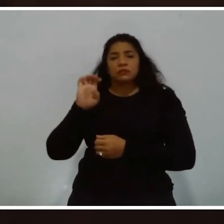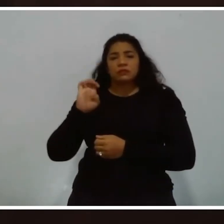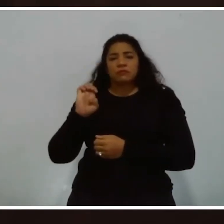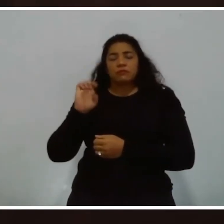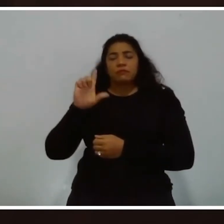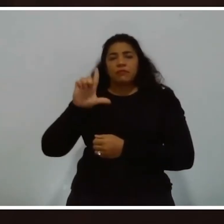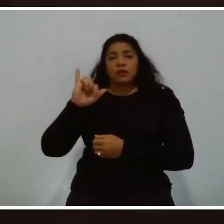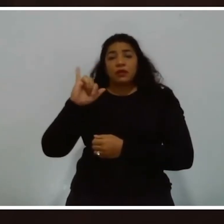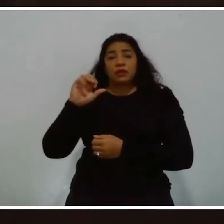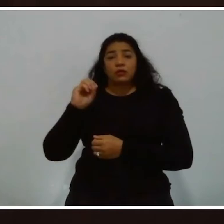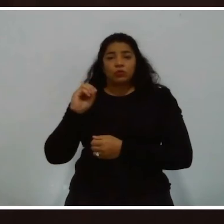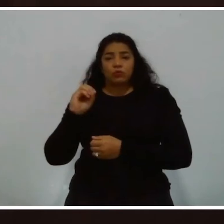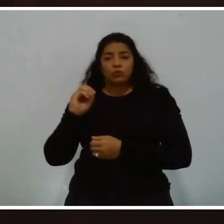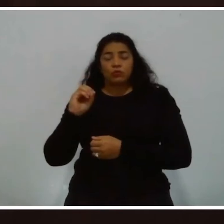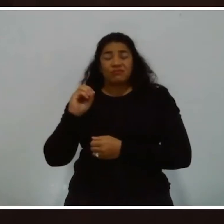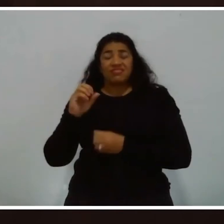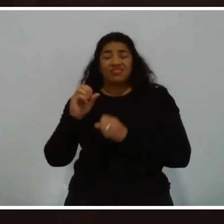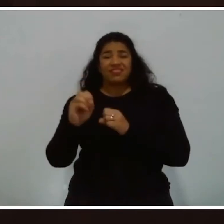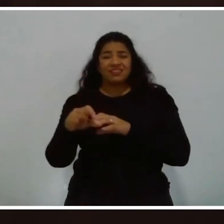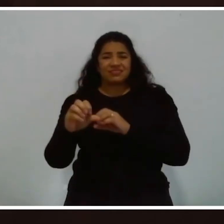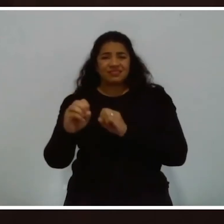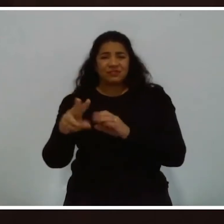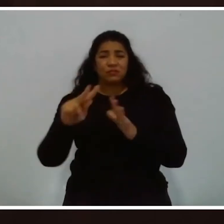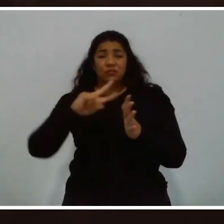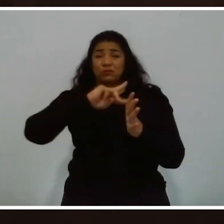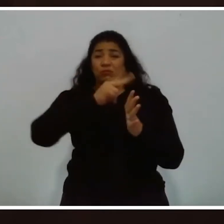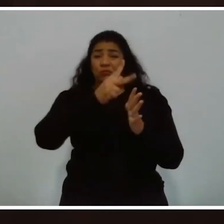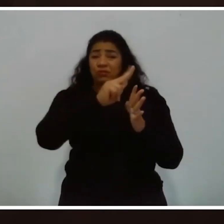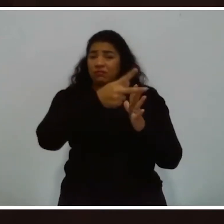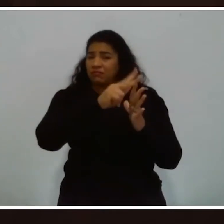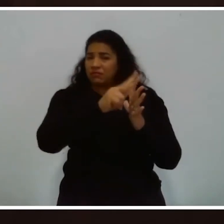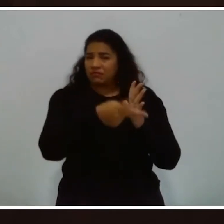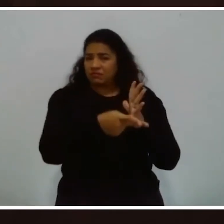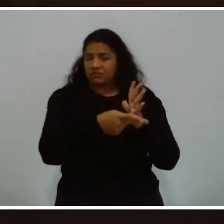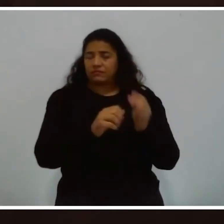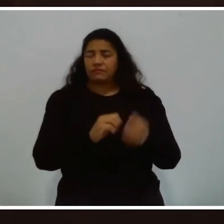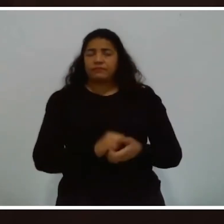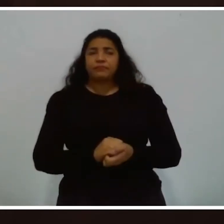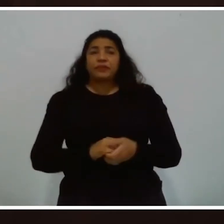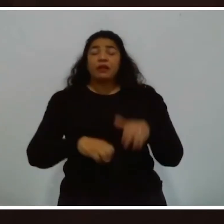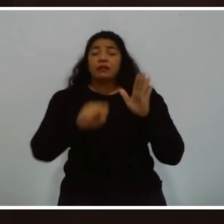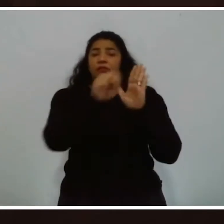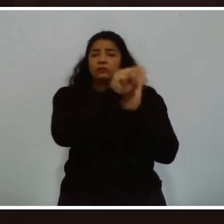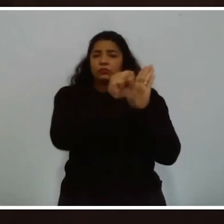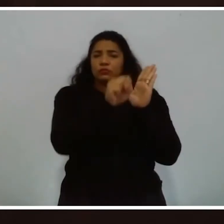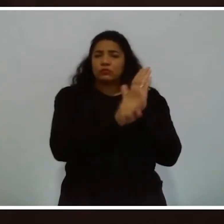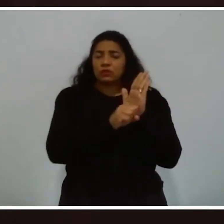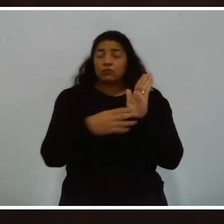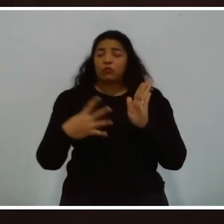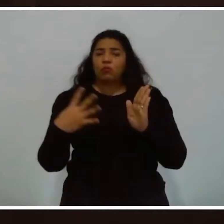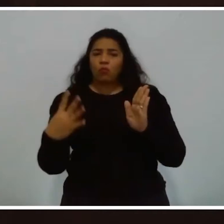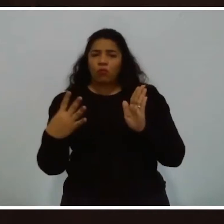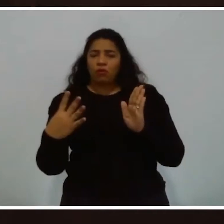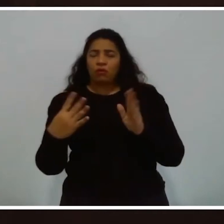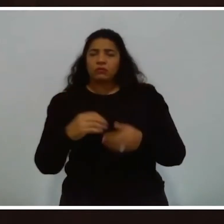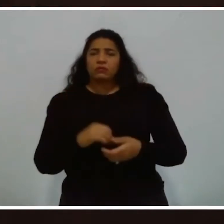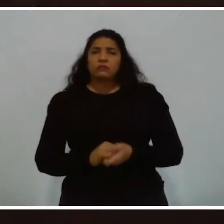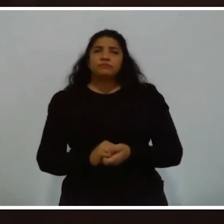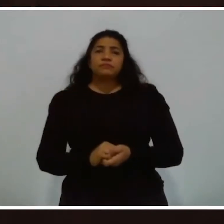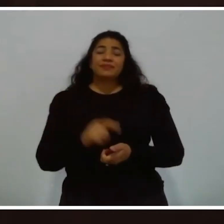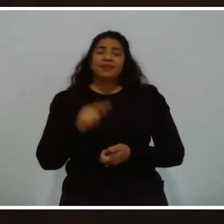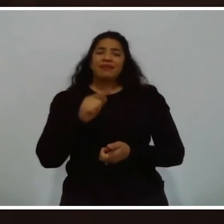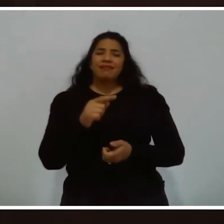estou chegando aqui já no século IV, no tempo de Constantino, ali aparece um personagem que vai ser